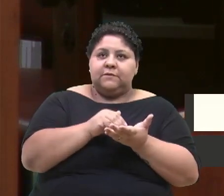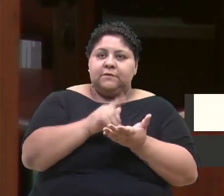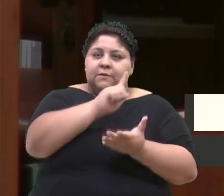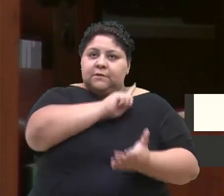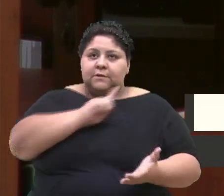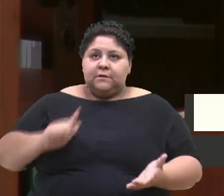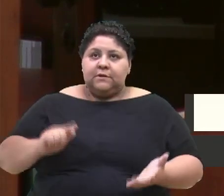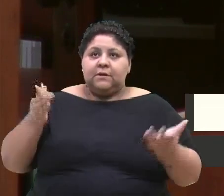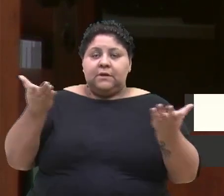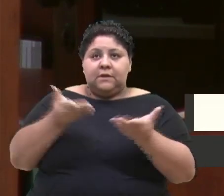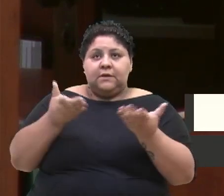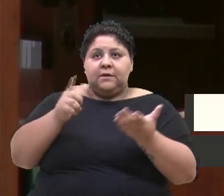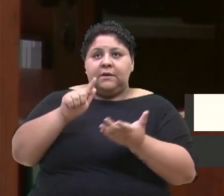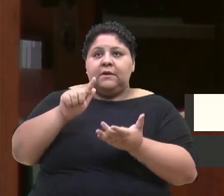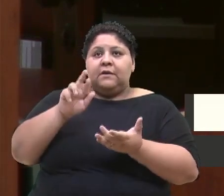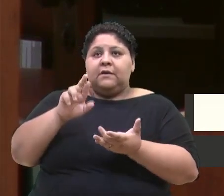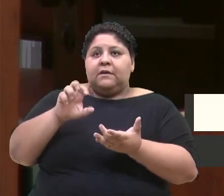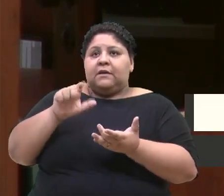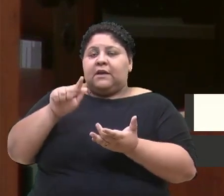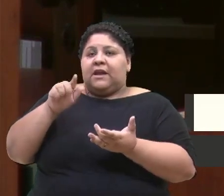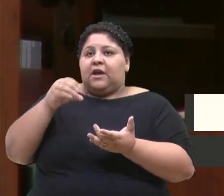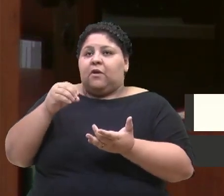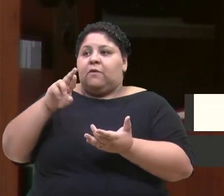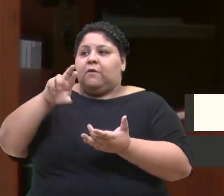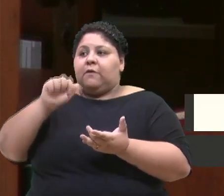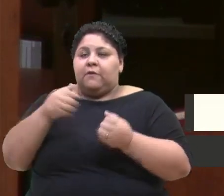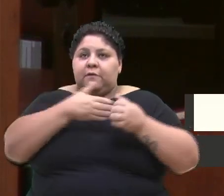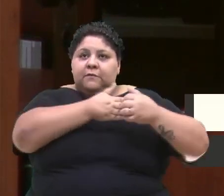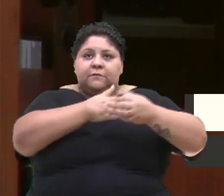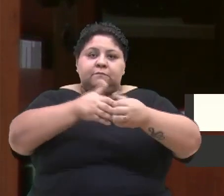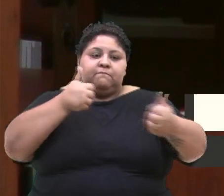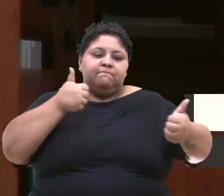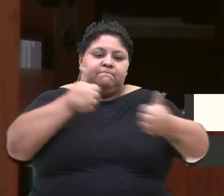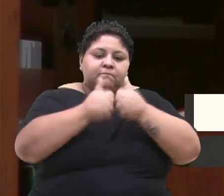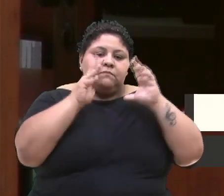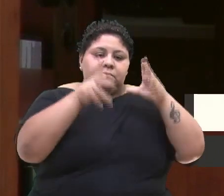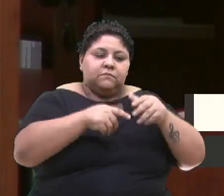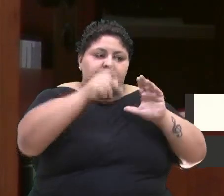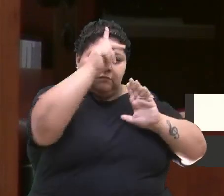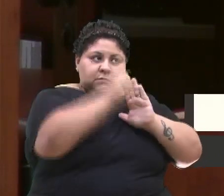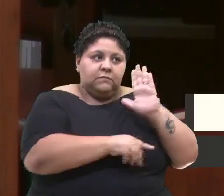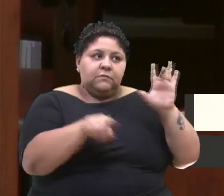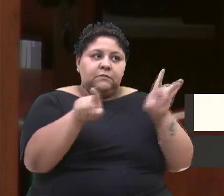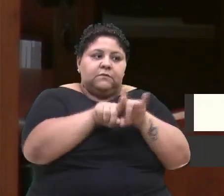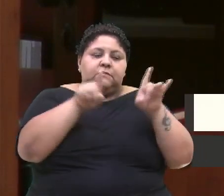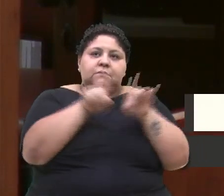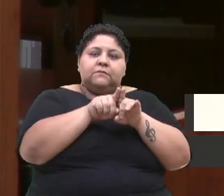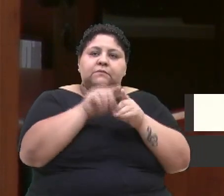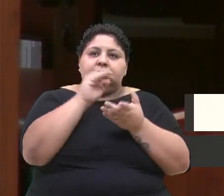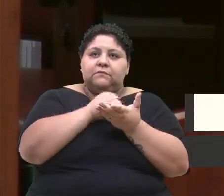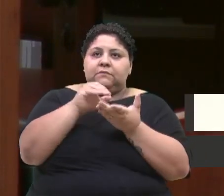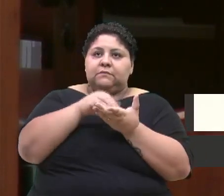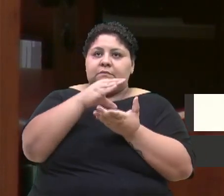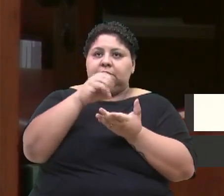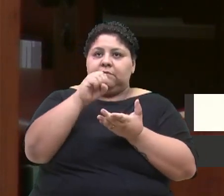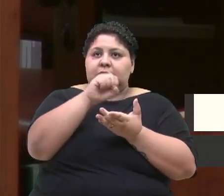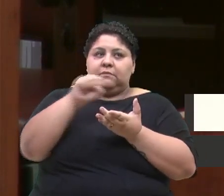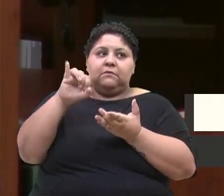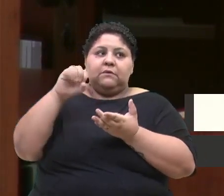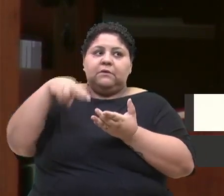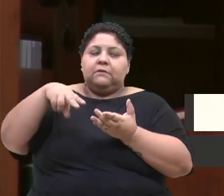agora licenciada Grégora, que acompanhou de perto todo esse projeto. Também, né, o secretário Cassina,